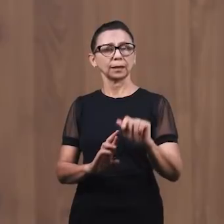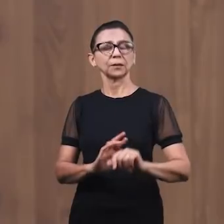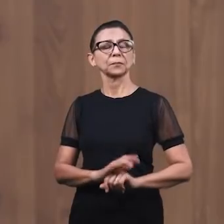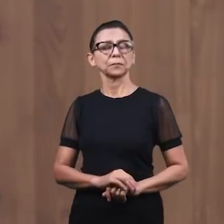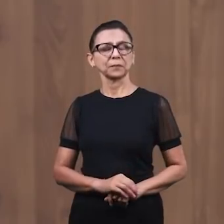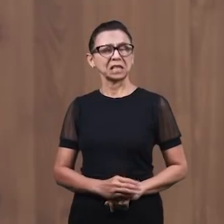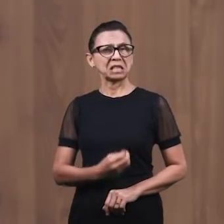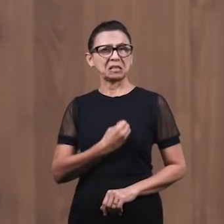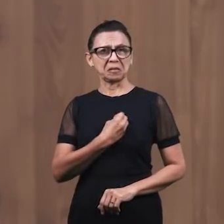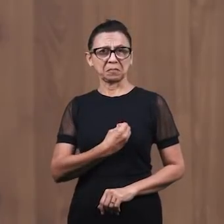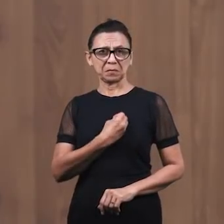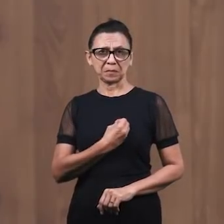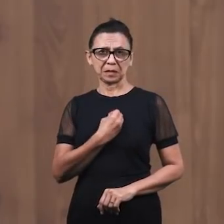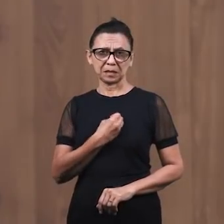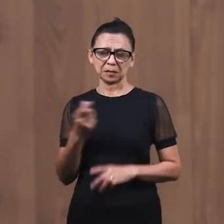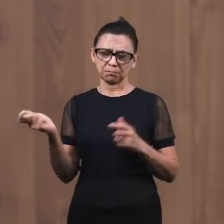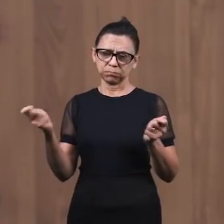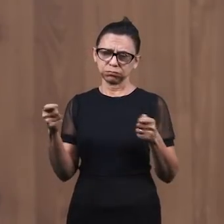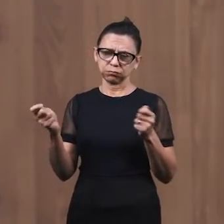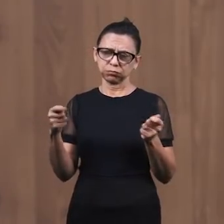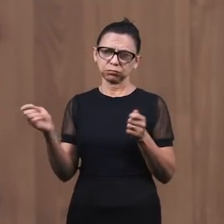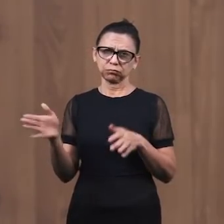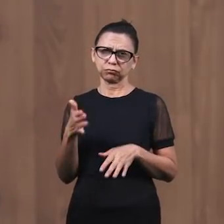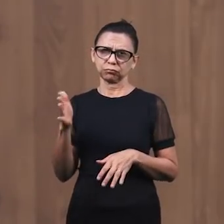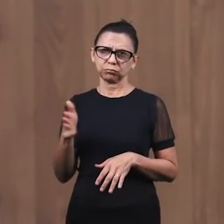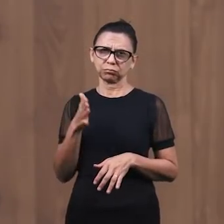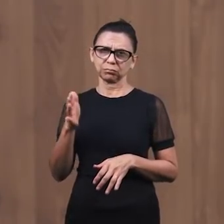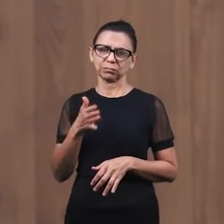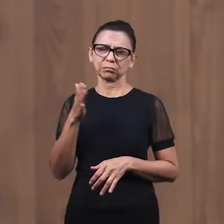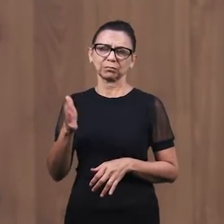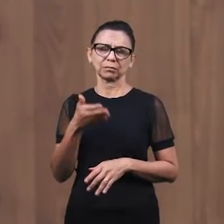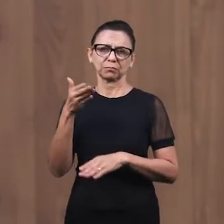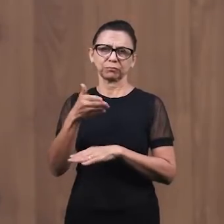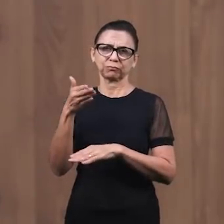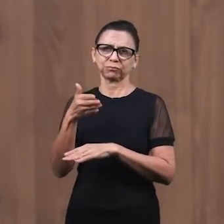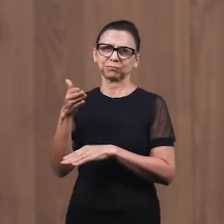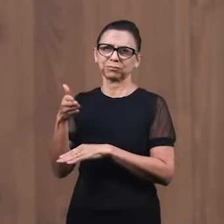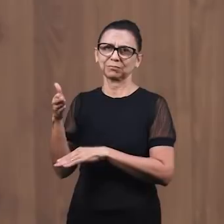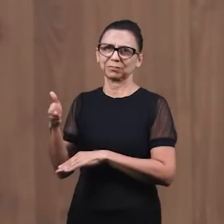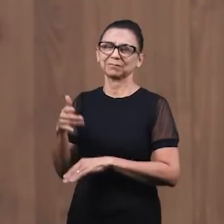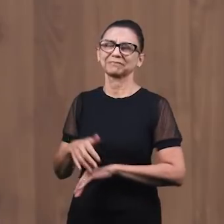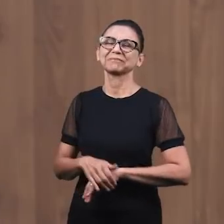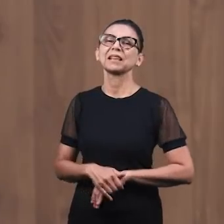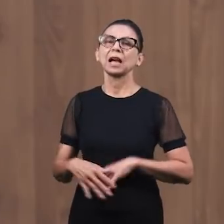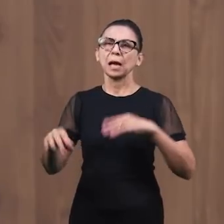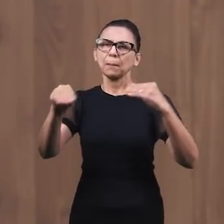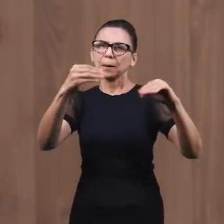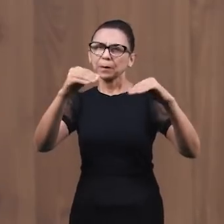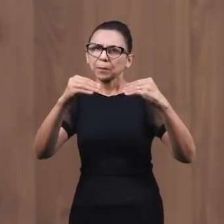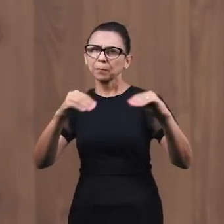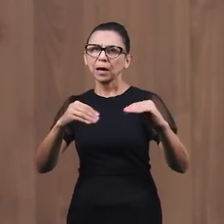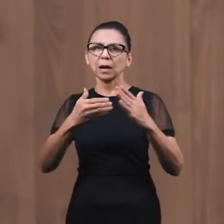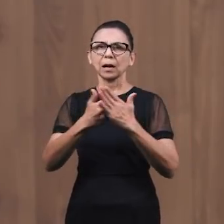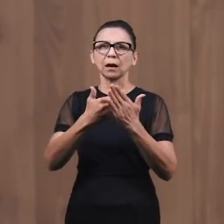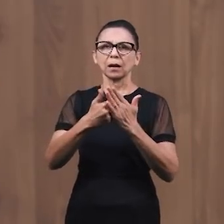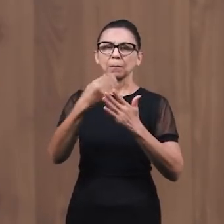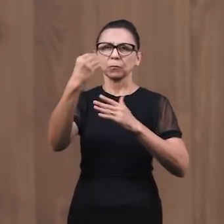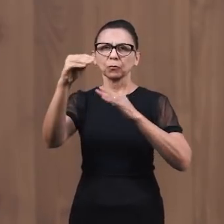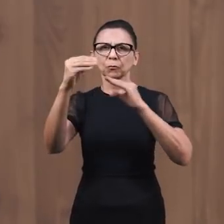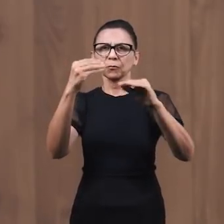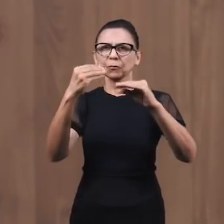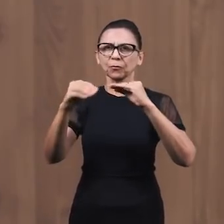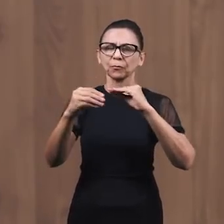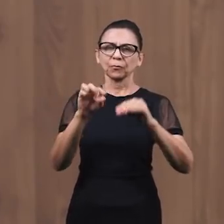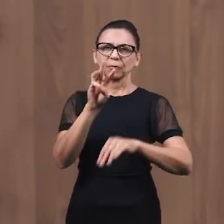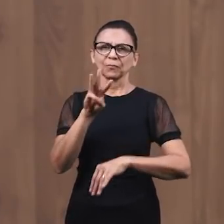ele, que é um participante ativo ativo e frequente em termos de enviar estudos e